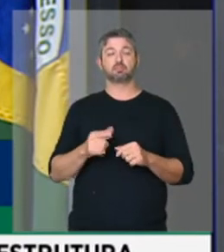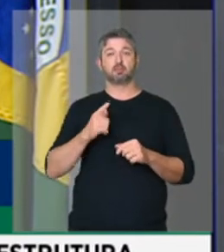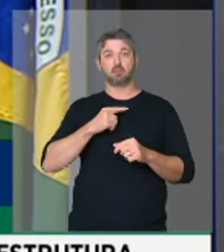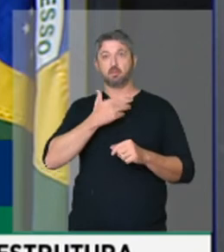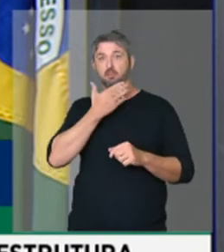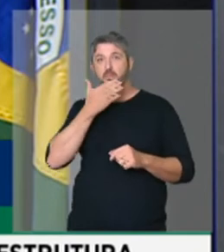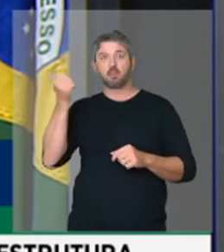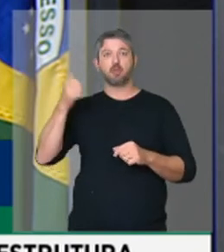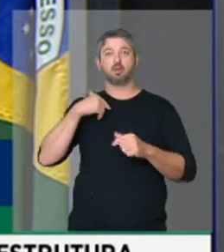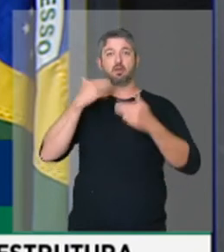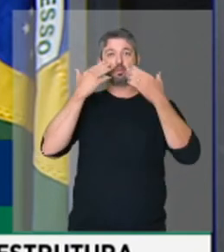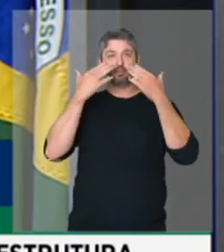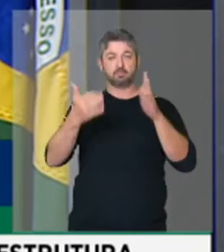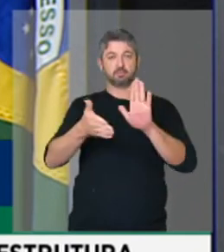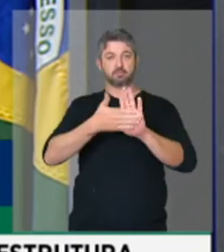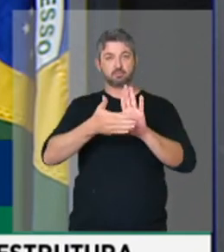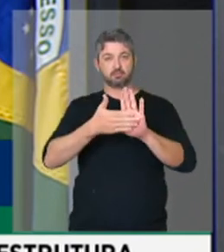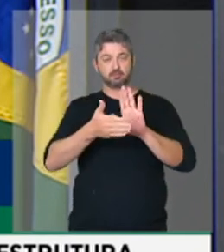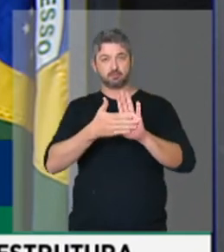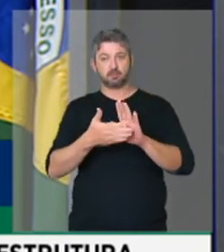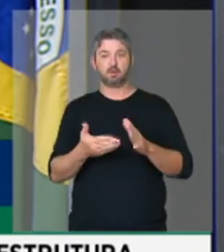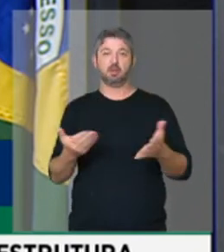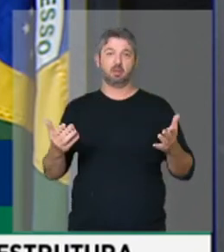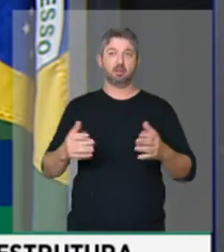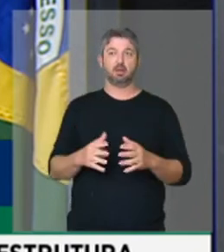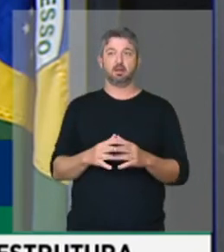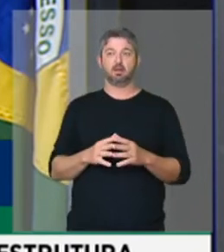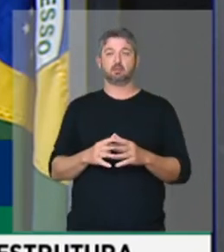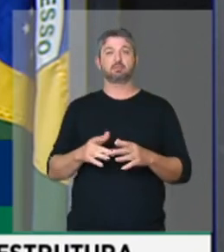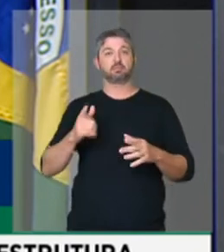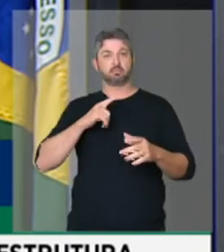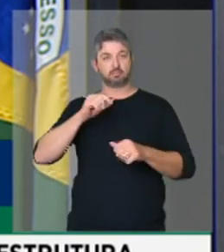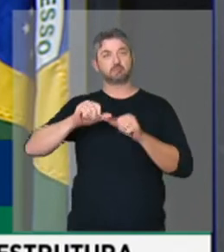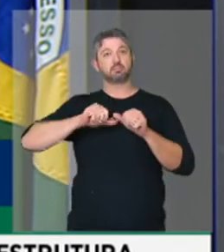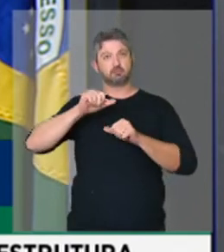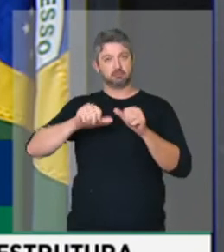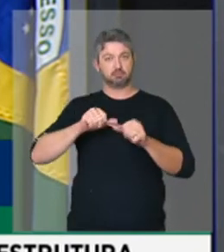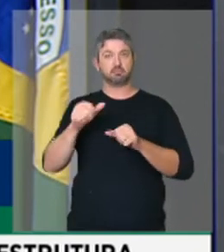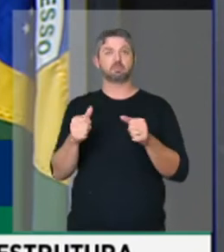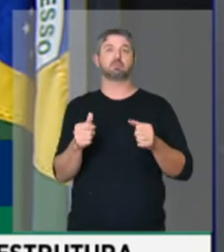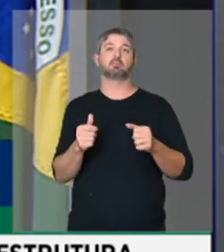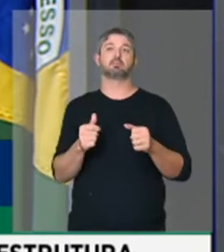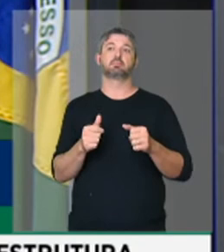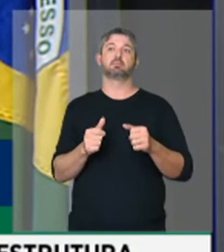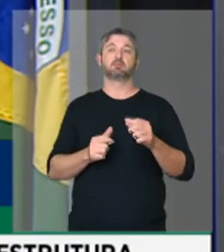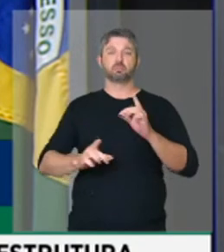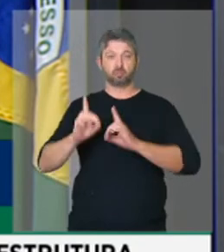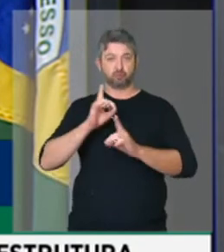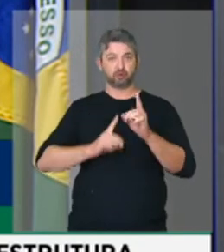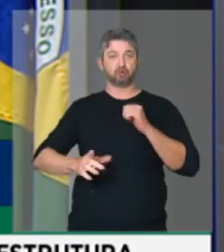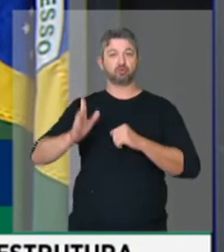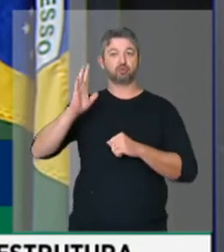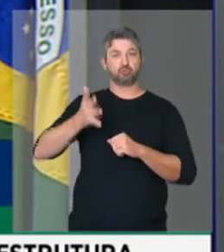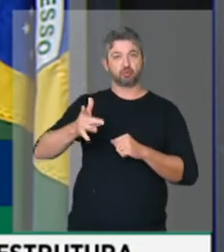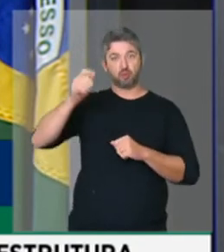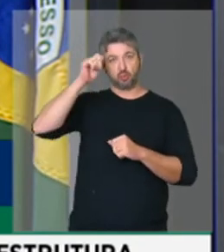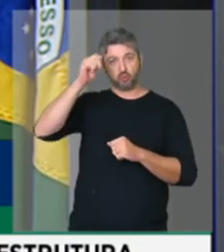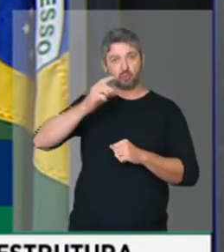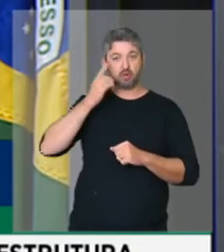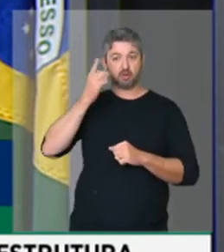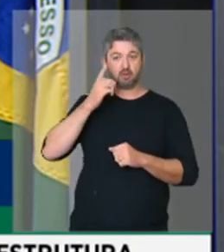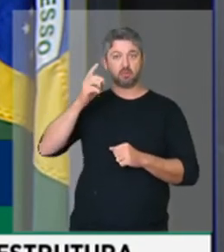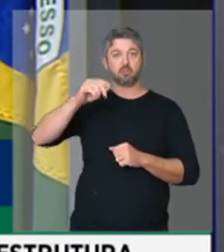e apresento uma propositura que tem alterações dialogadas com o autor, o deputado João